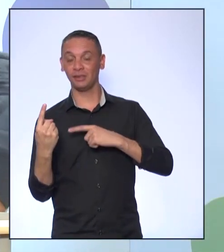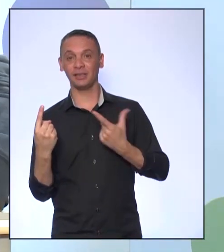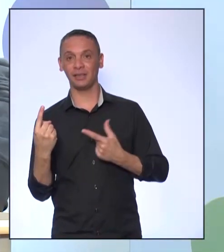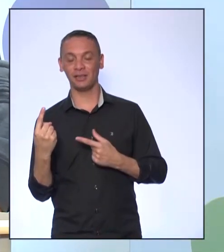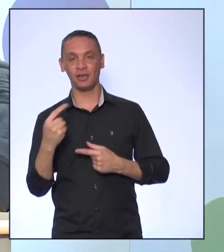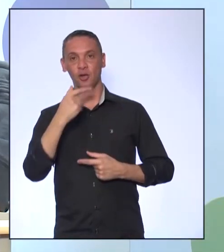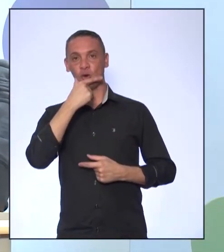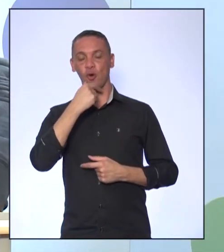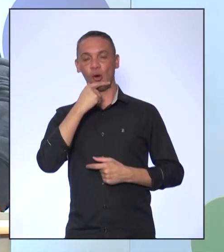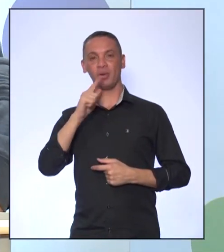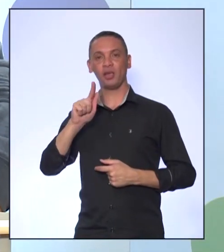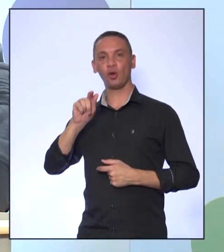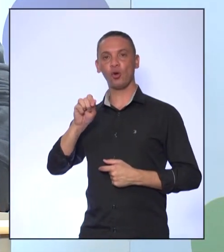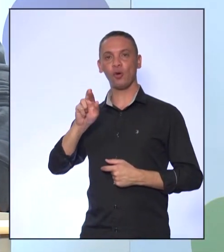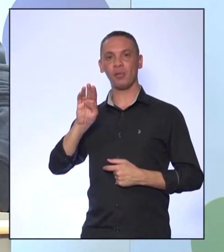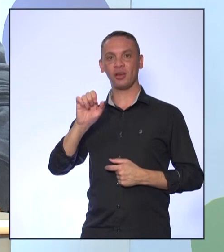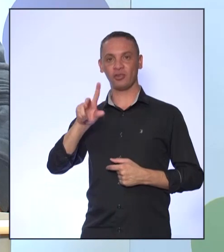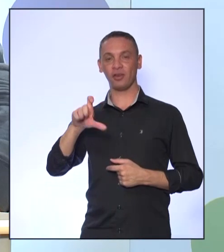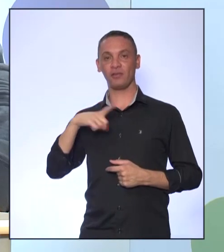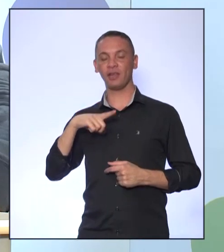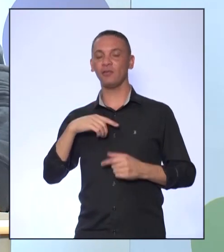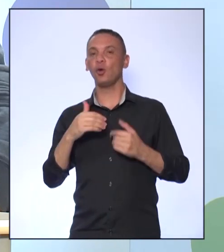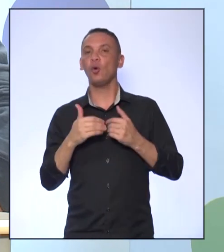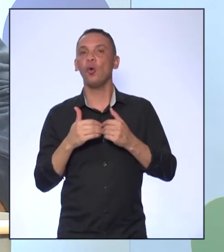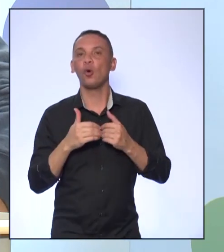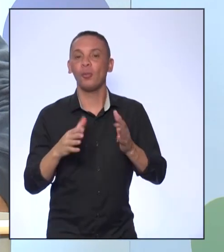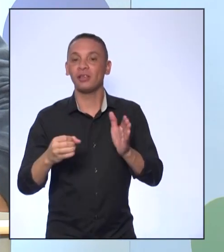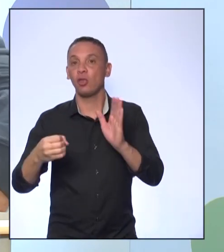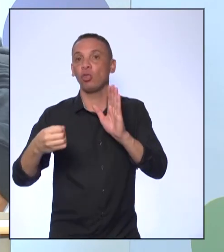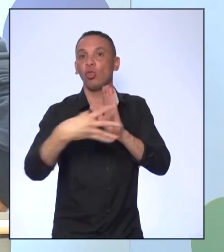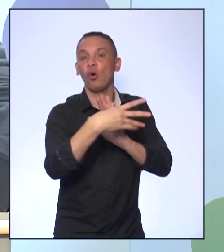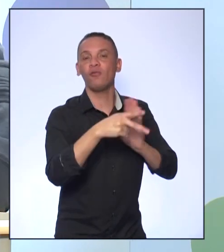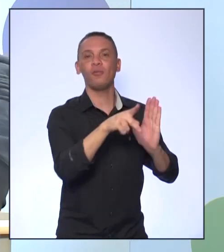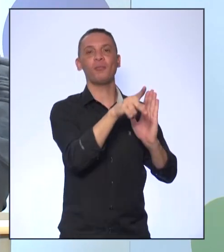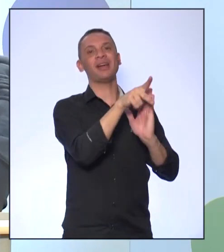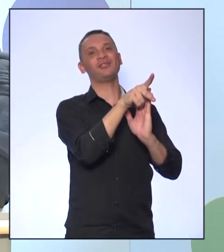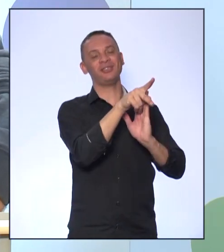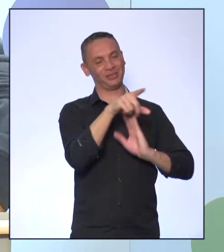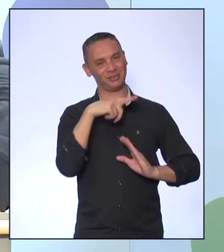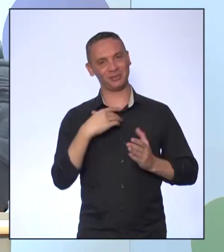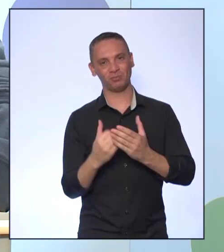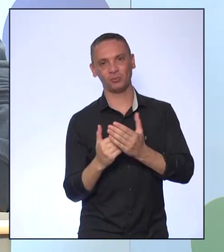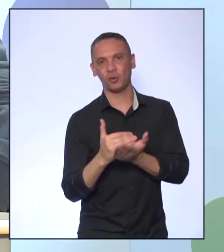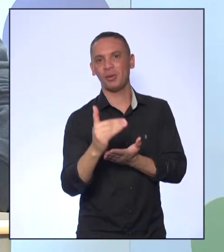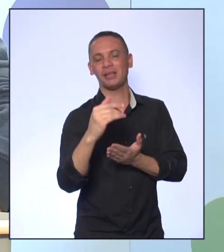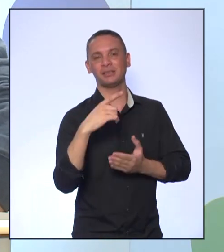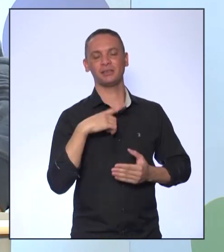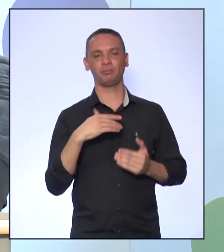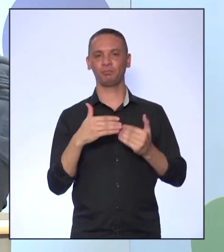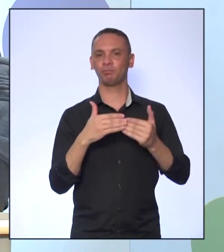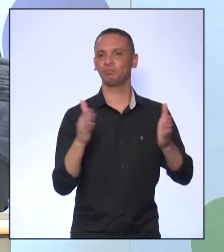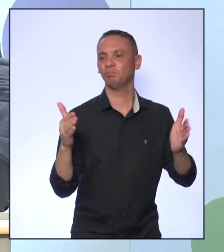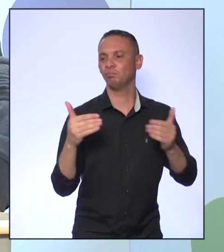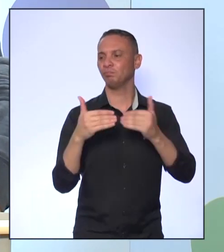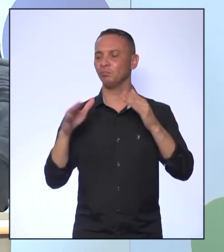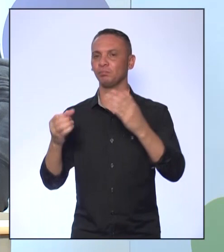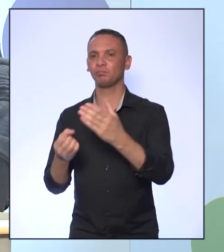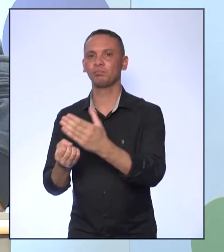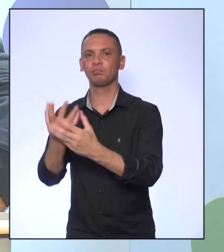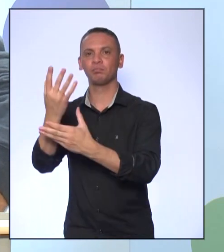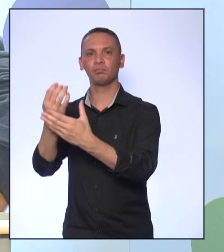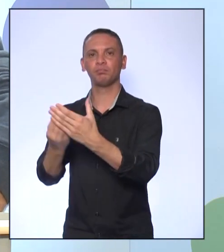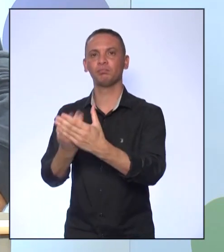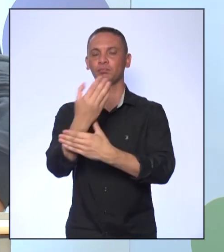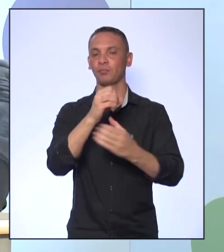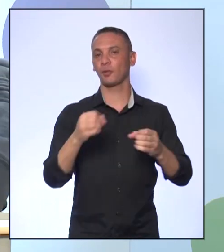era secretário-geral. Então ele implantou uma abertura começando pelo legislativo e depois foi abrindo todas